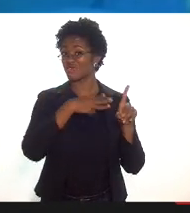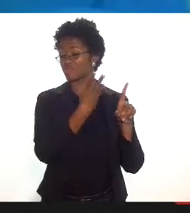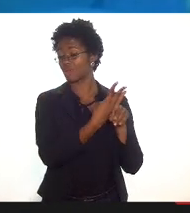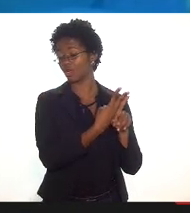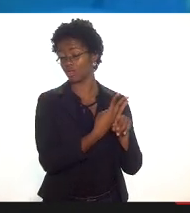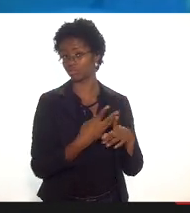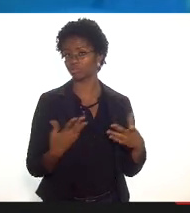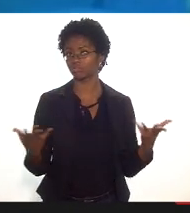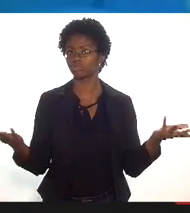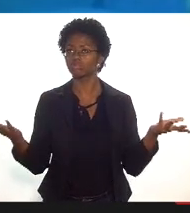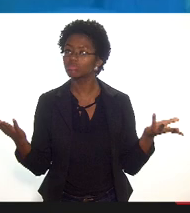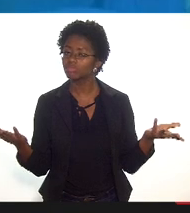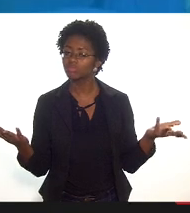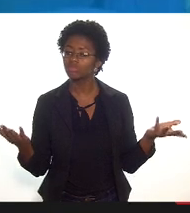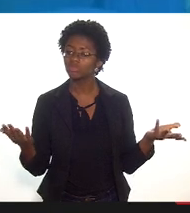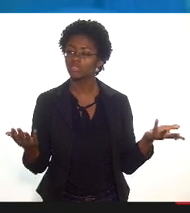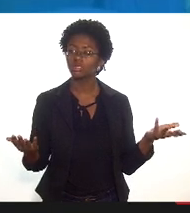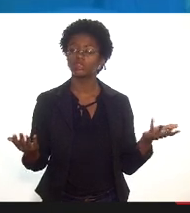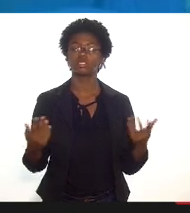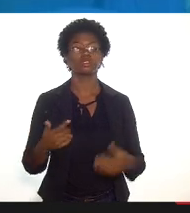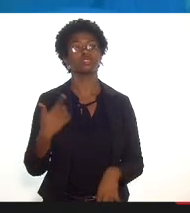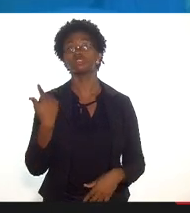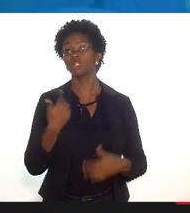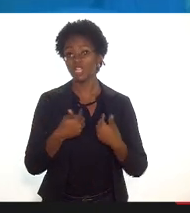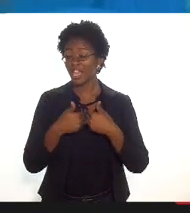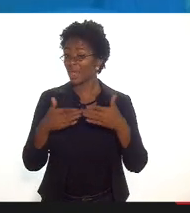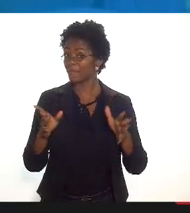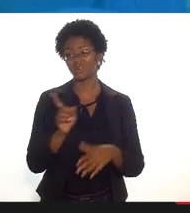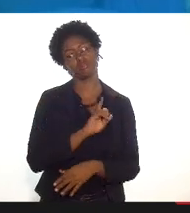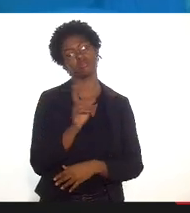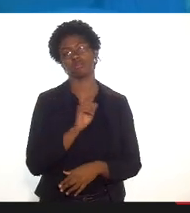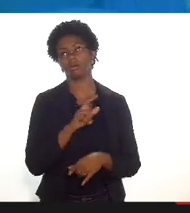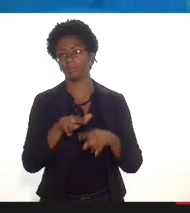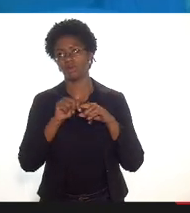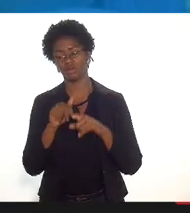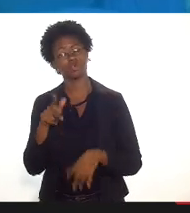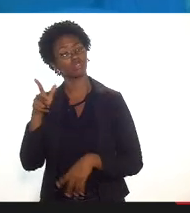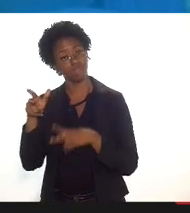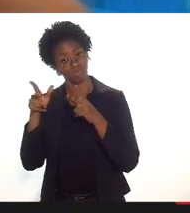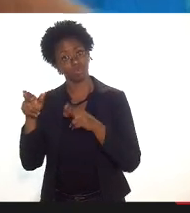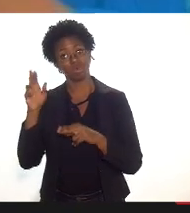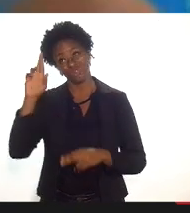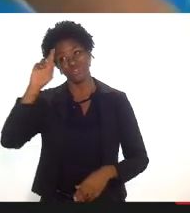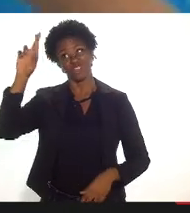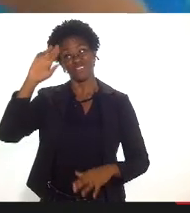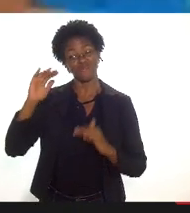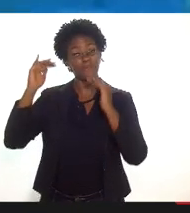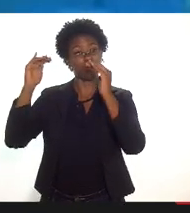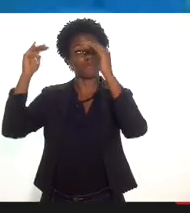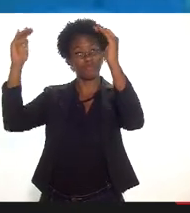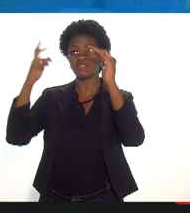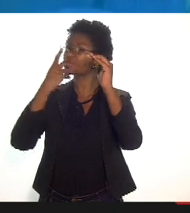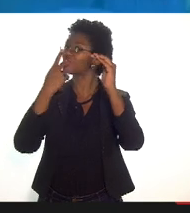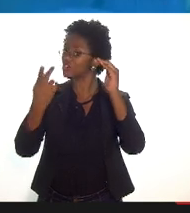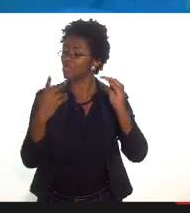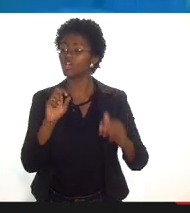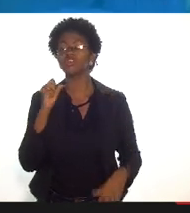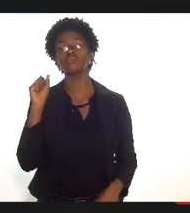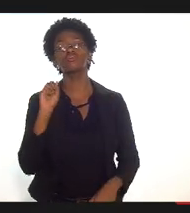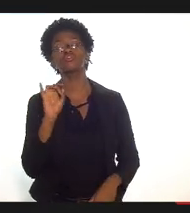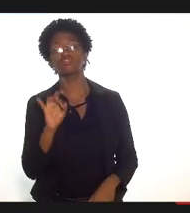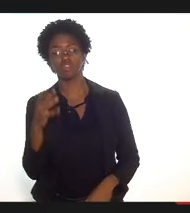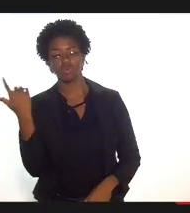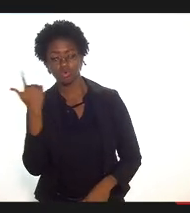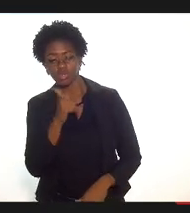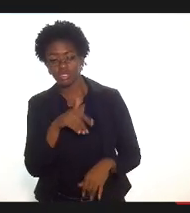E esses leitos não serão abertos, porque, como disse aqui o superintendente, ele só vai conseguir ter mais gente... Quanto é